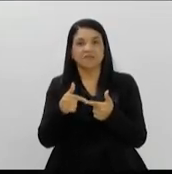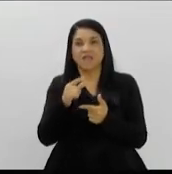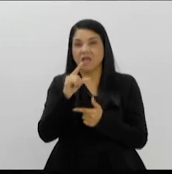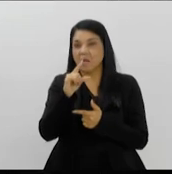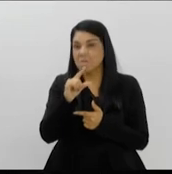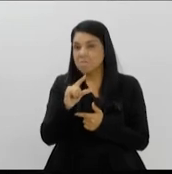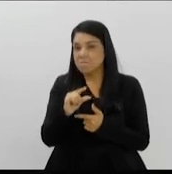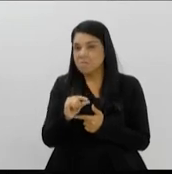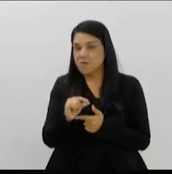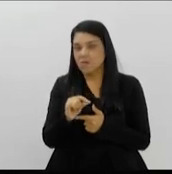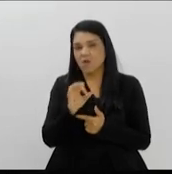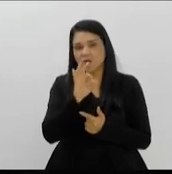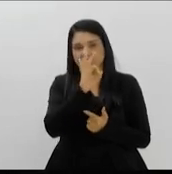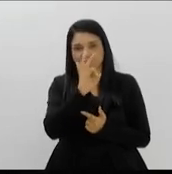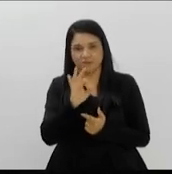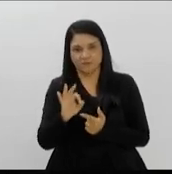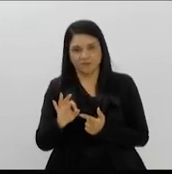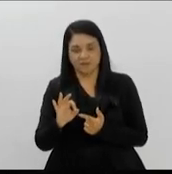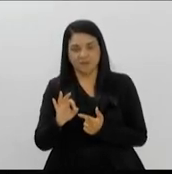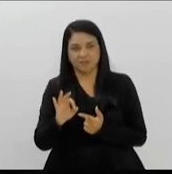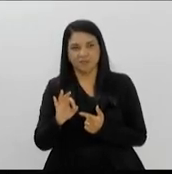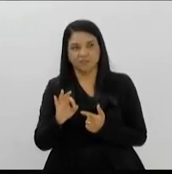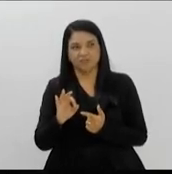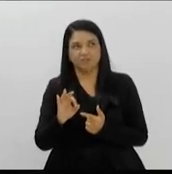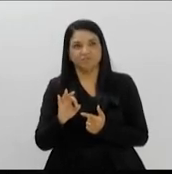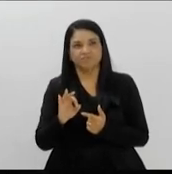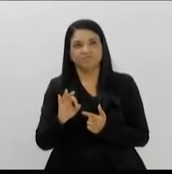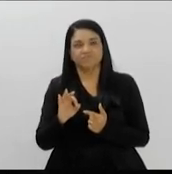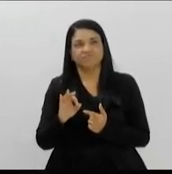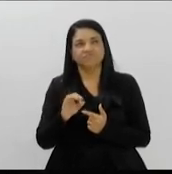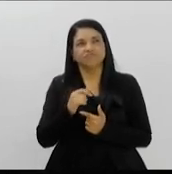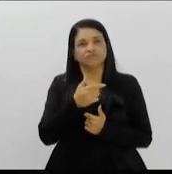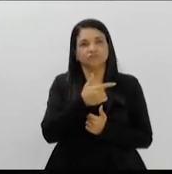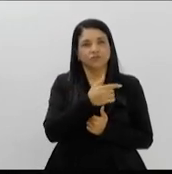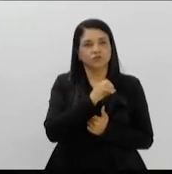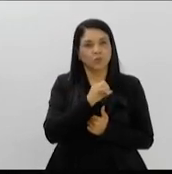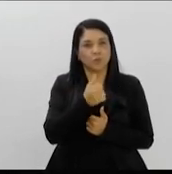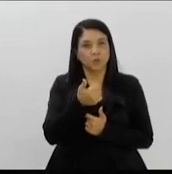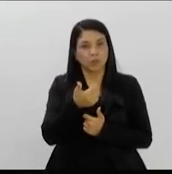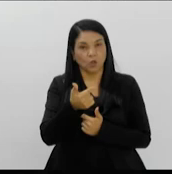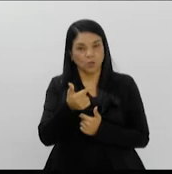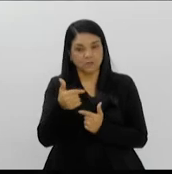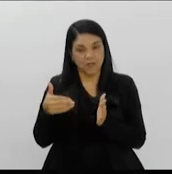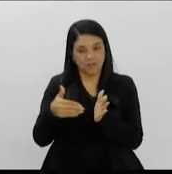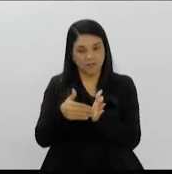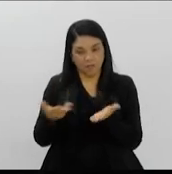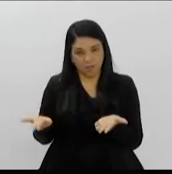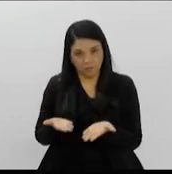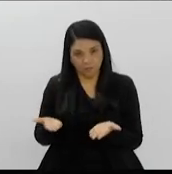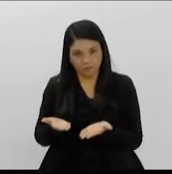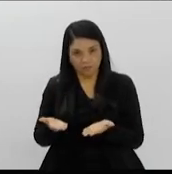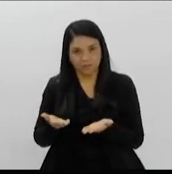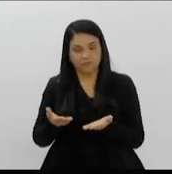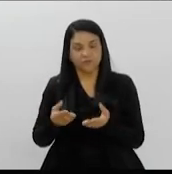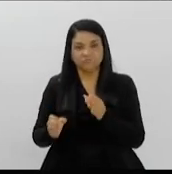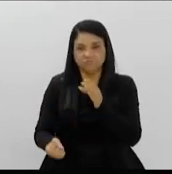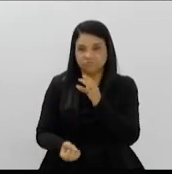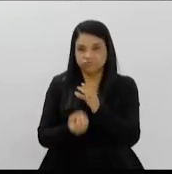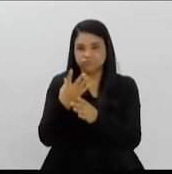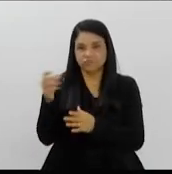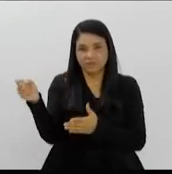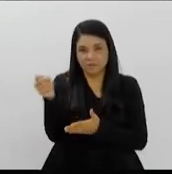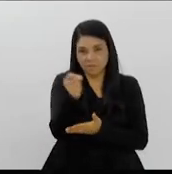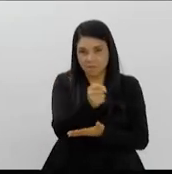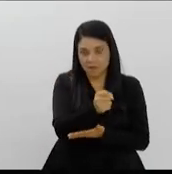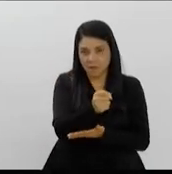desde 2012. Foram criados empregos formais na casa dos